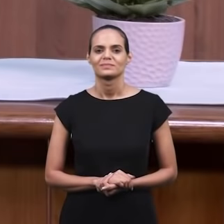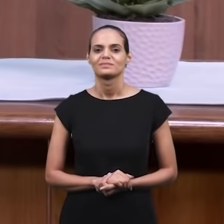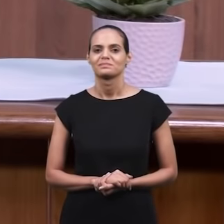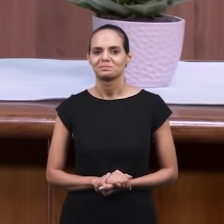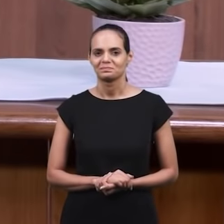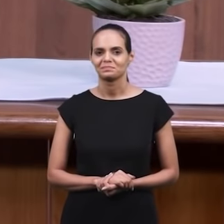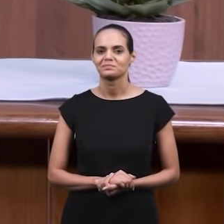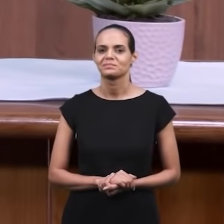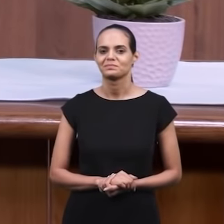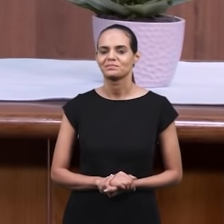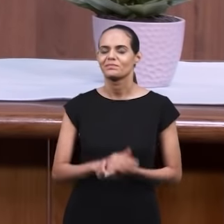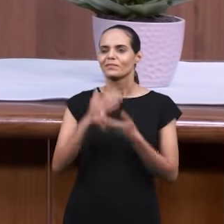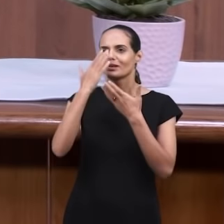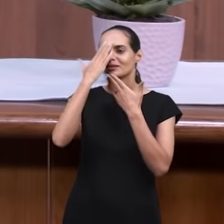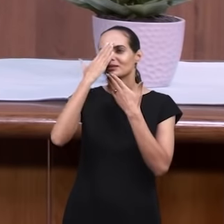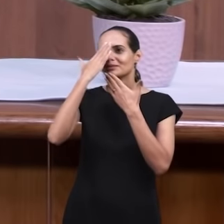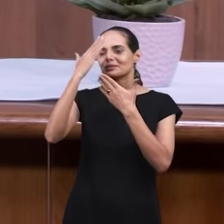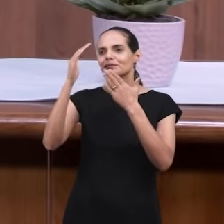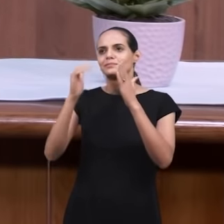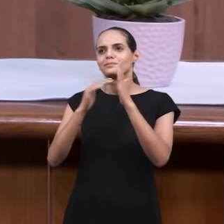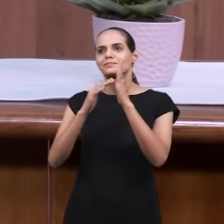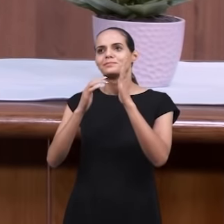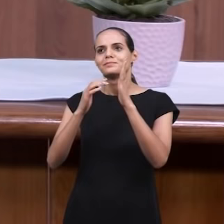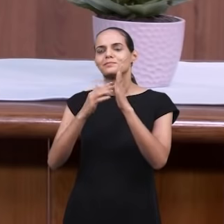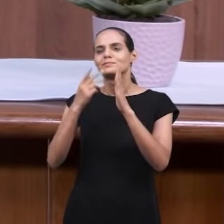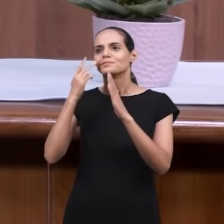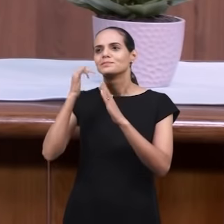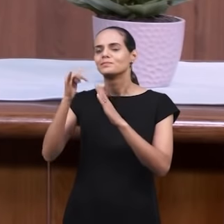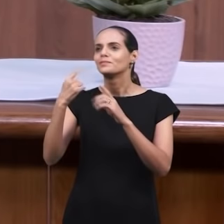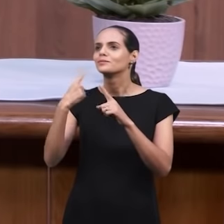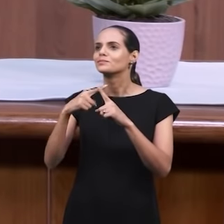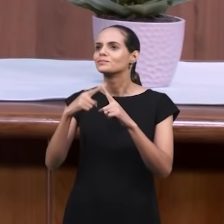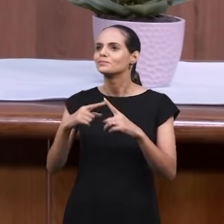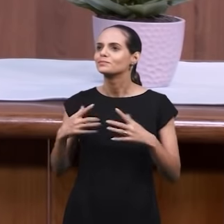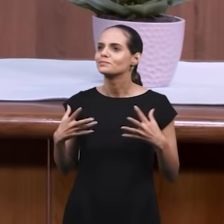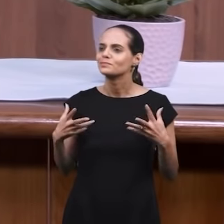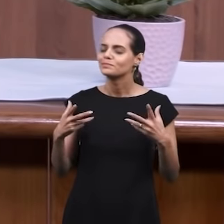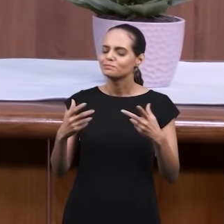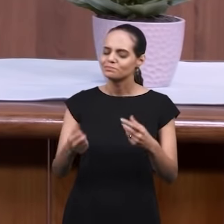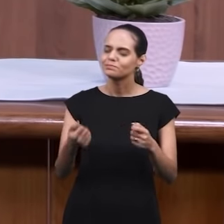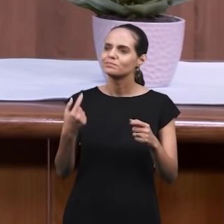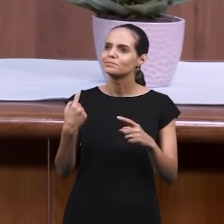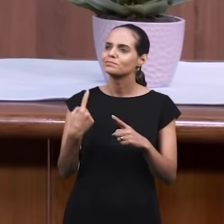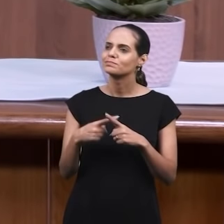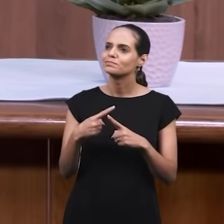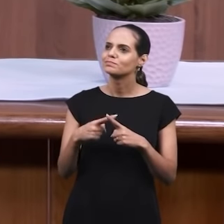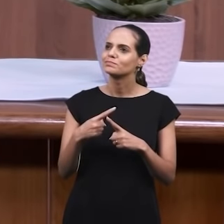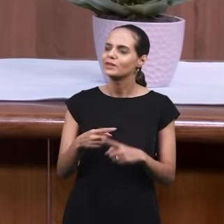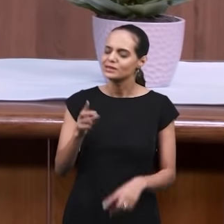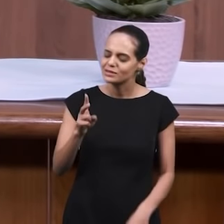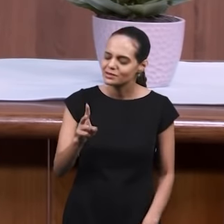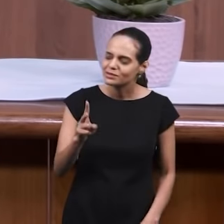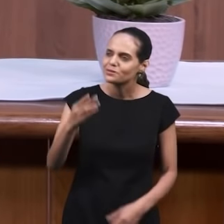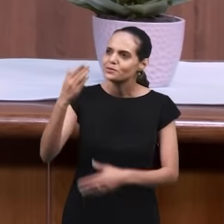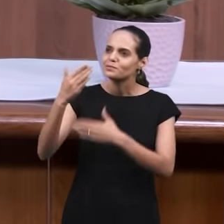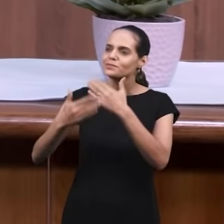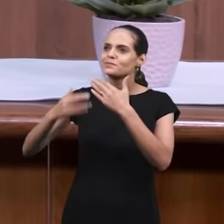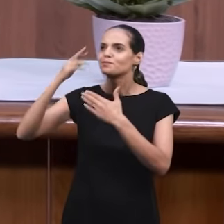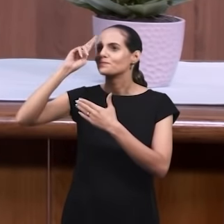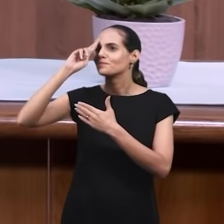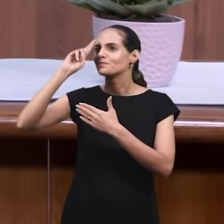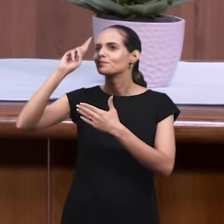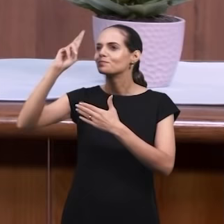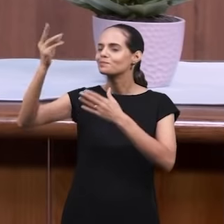Te louvamos, ó Pai, te glorificamos, porque Tu és maravilhoso. Senhor, porque viver aos Teus pés nos traz